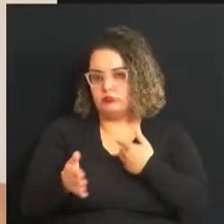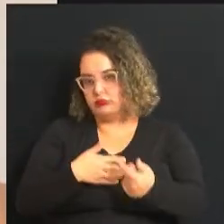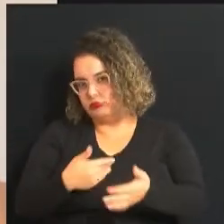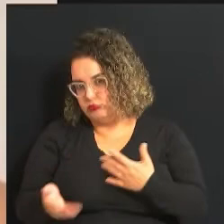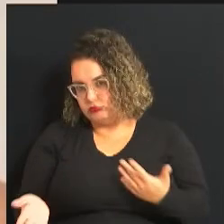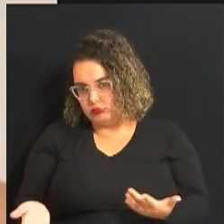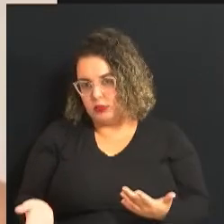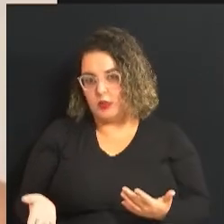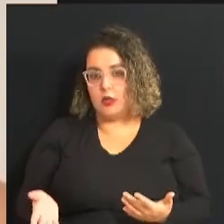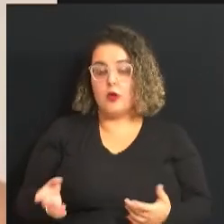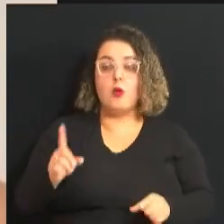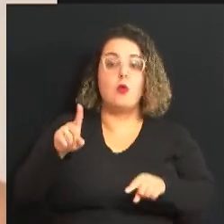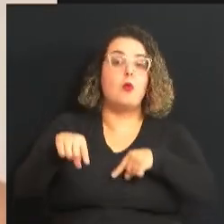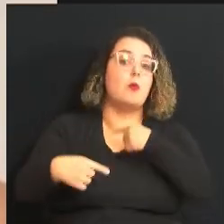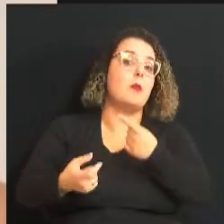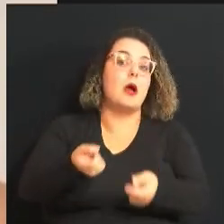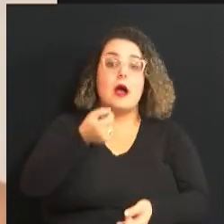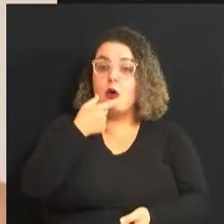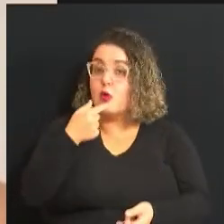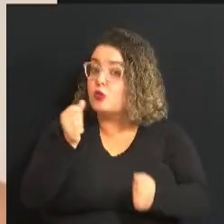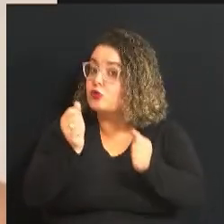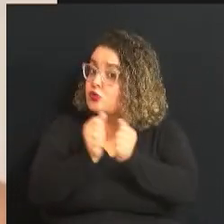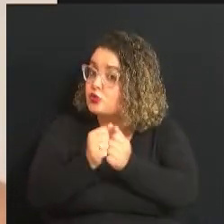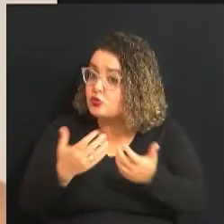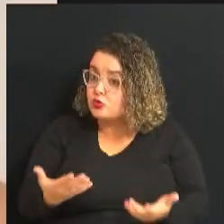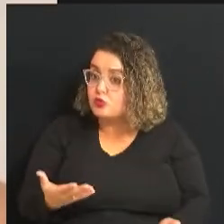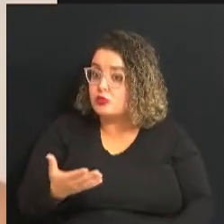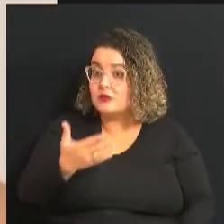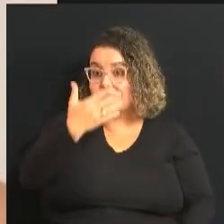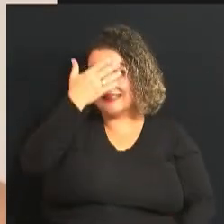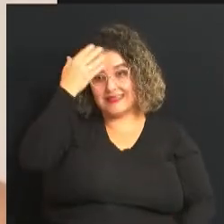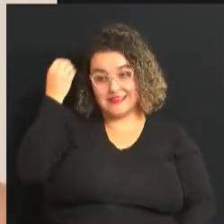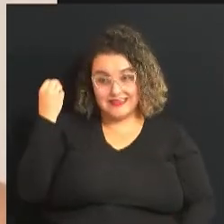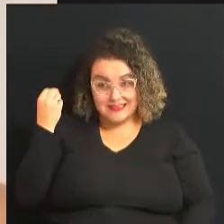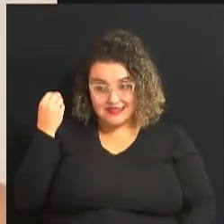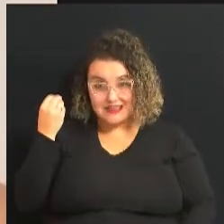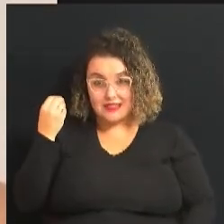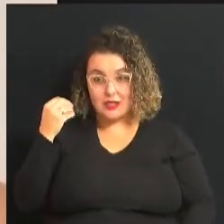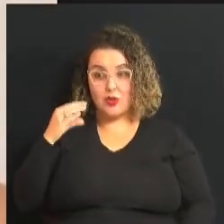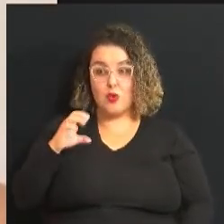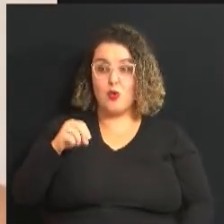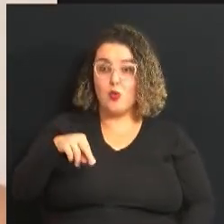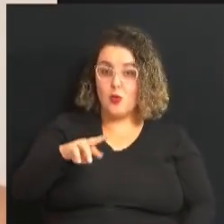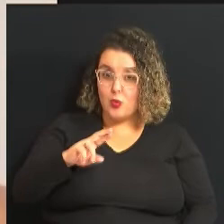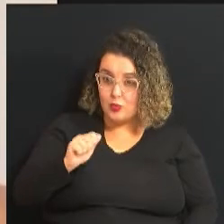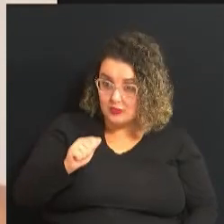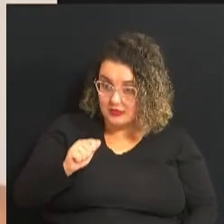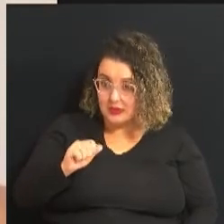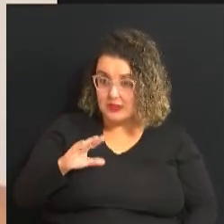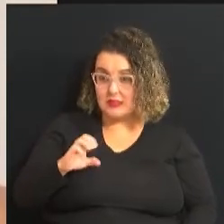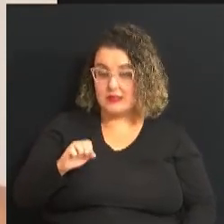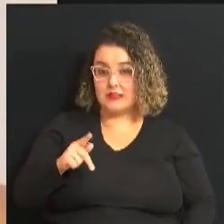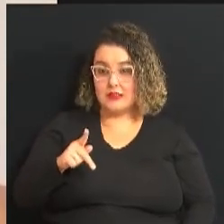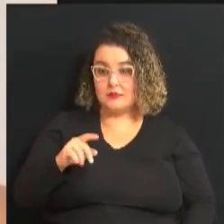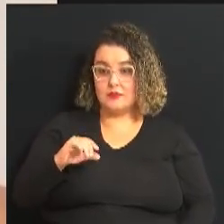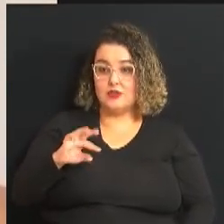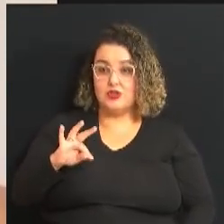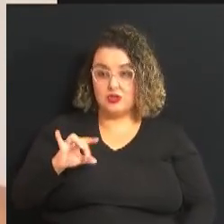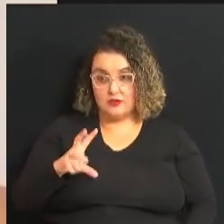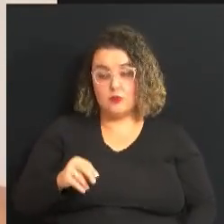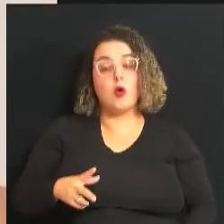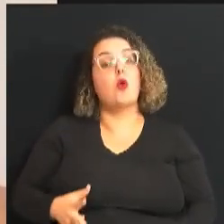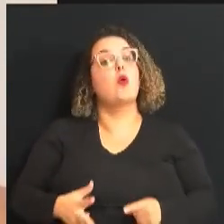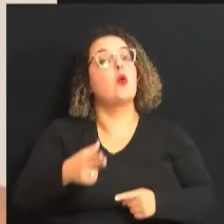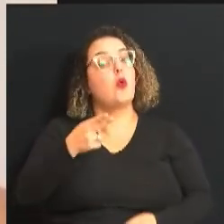outra medicação, esqueceu de avisar que estava tomando contraceptivo, e algumas medicações cortam o efeito do contraceptivo